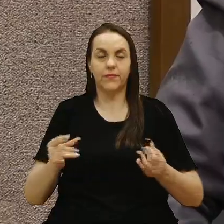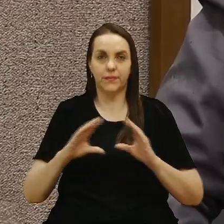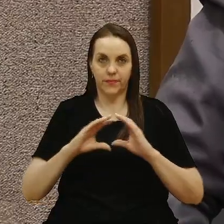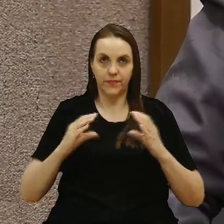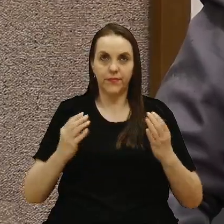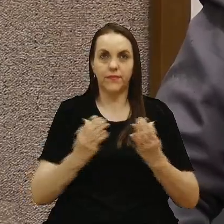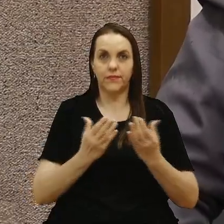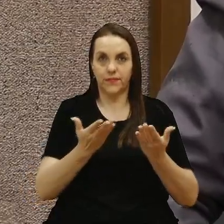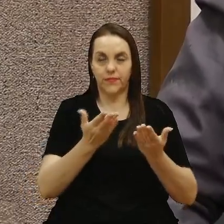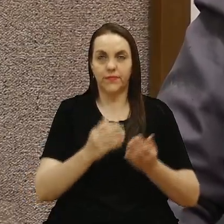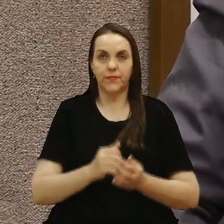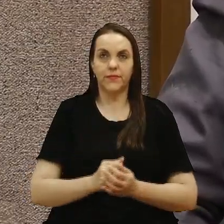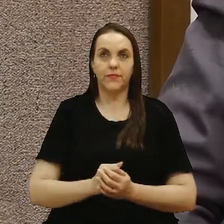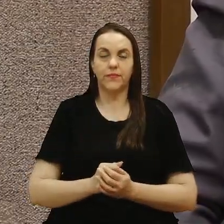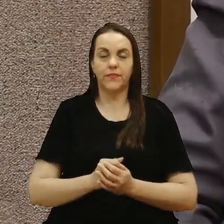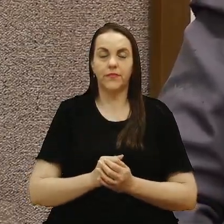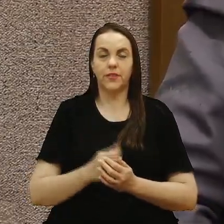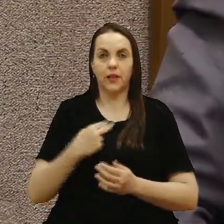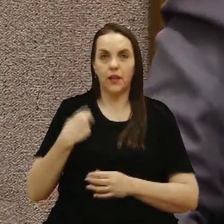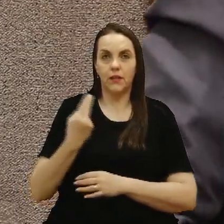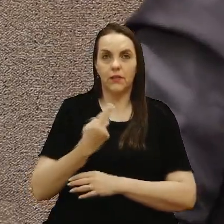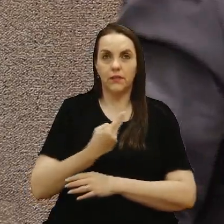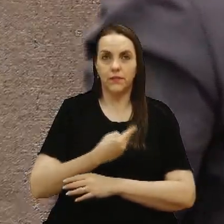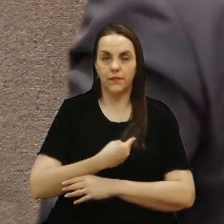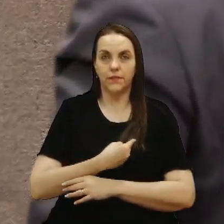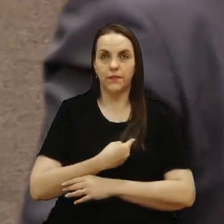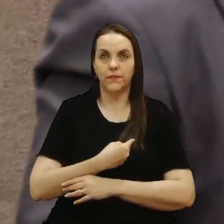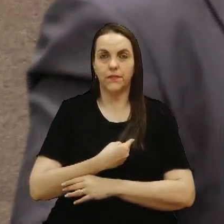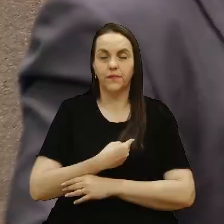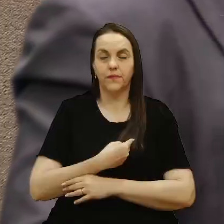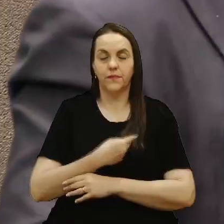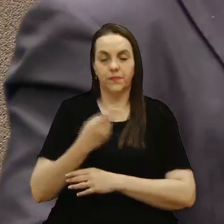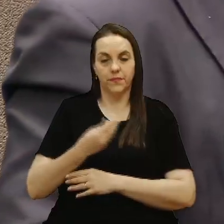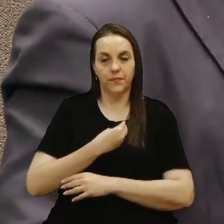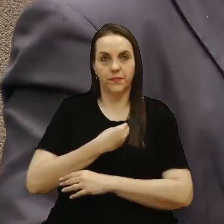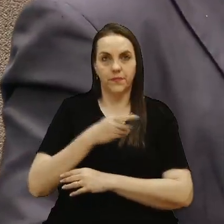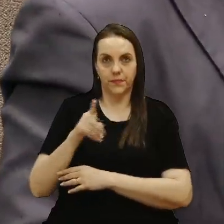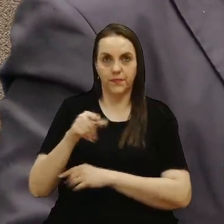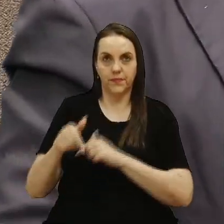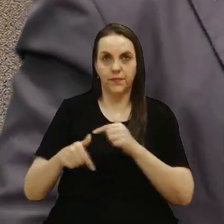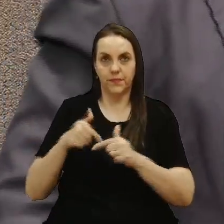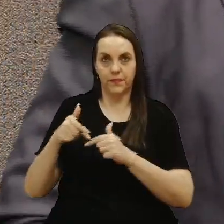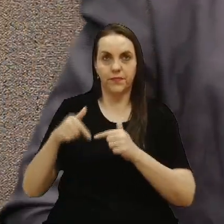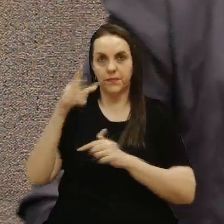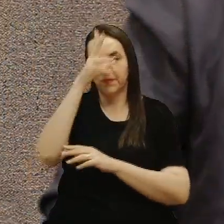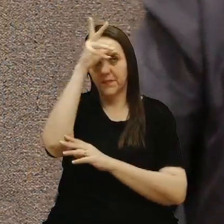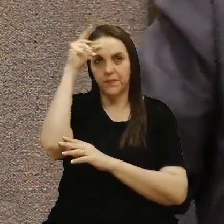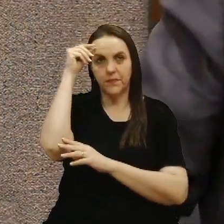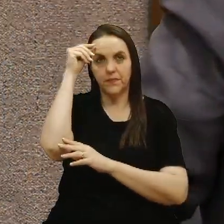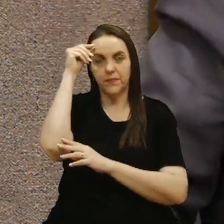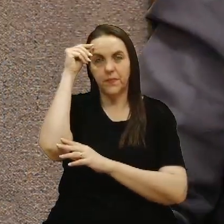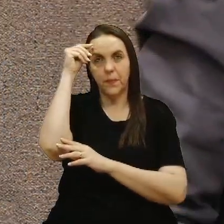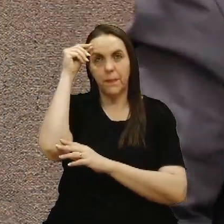comunidades, o qual nós, quando estava no Executivo,